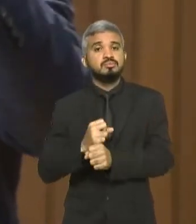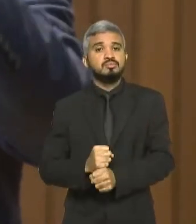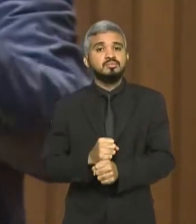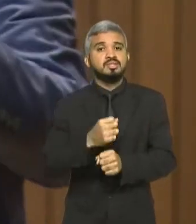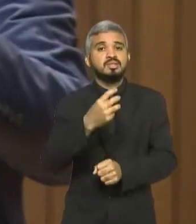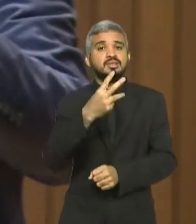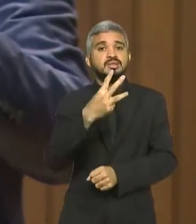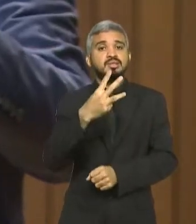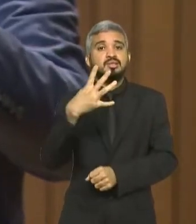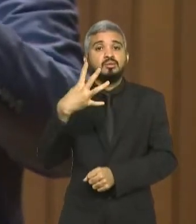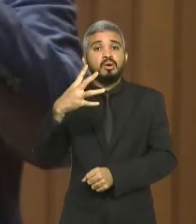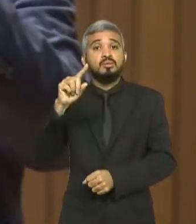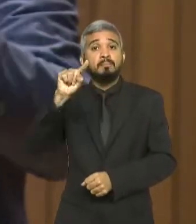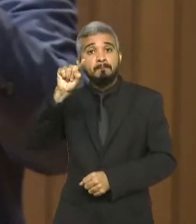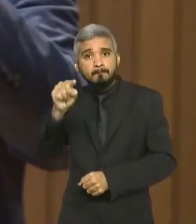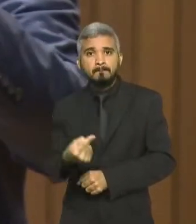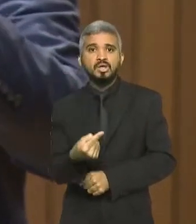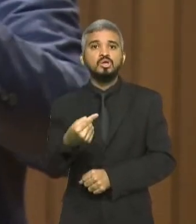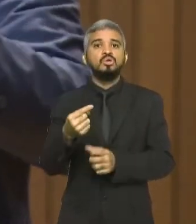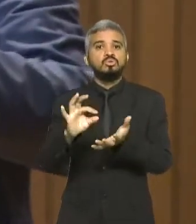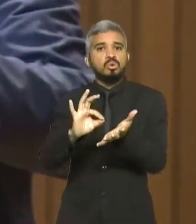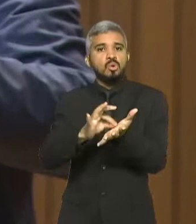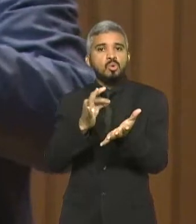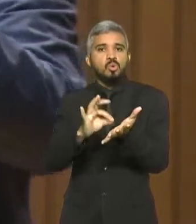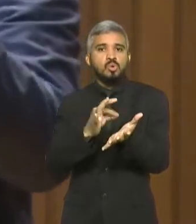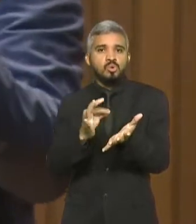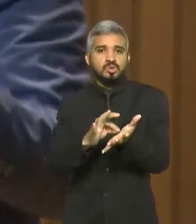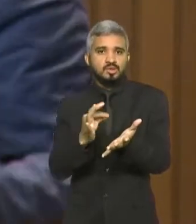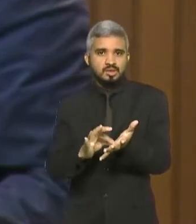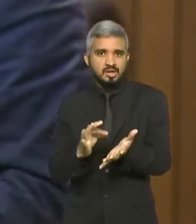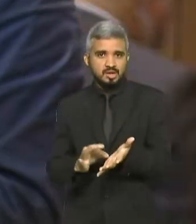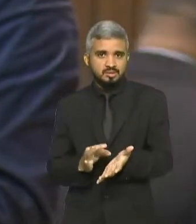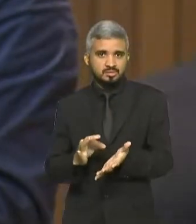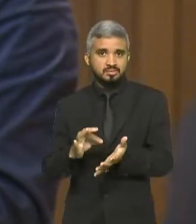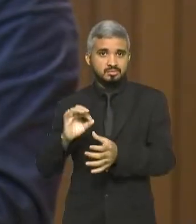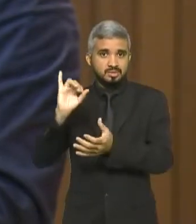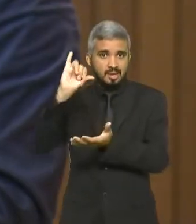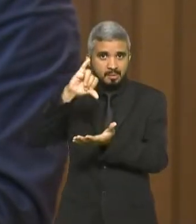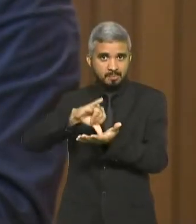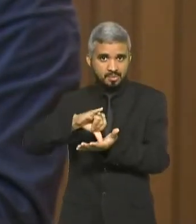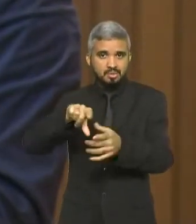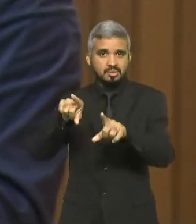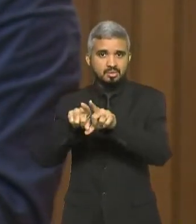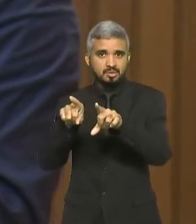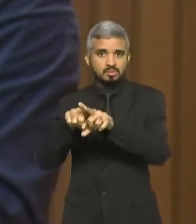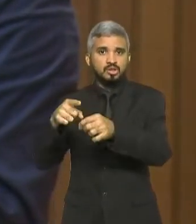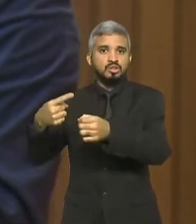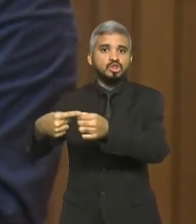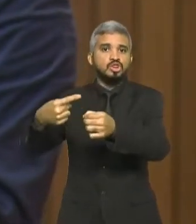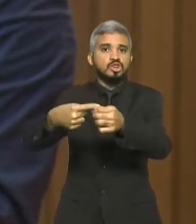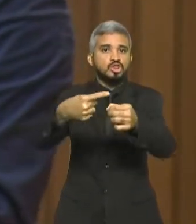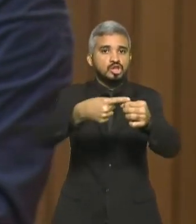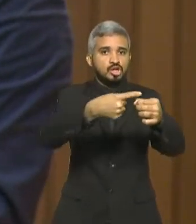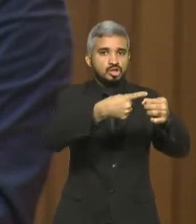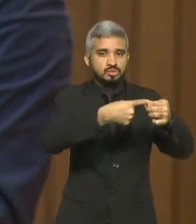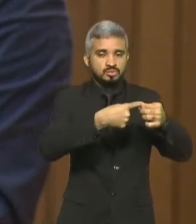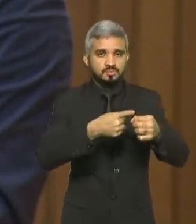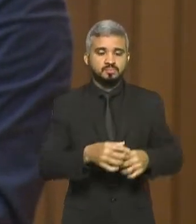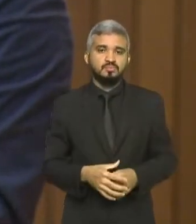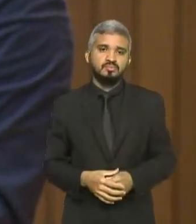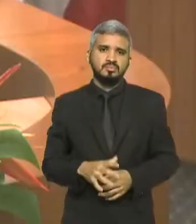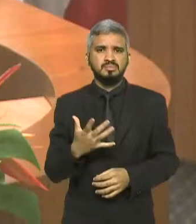mil servidores em todo o Estado do Maranhão, capital e interior do Estado. E desse total, nós temos